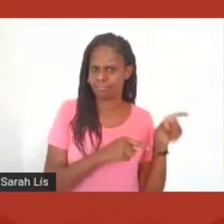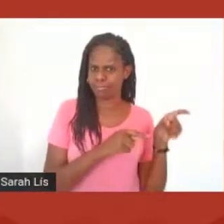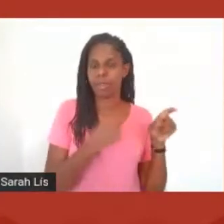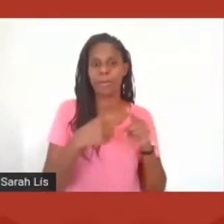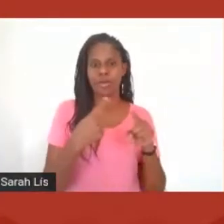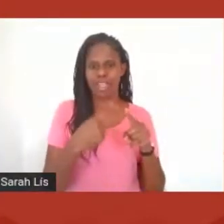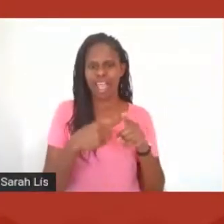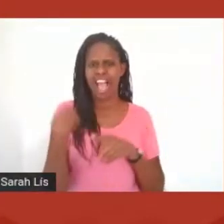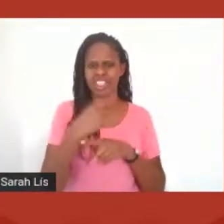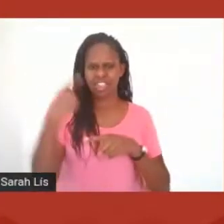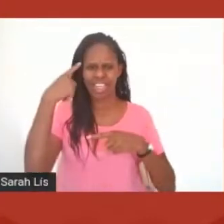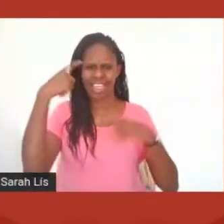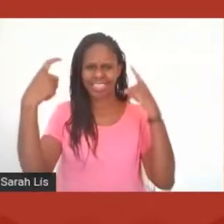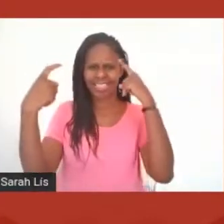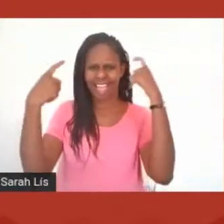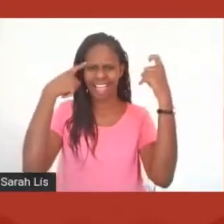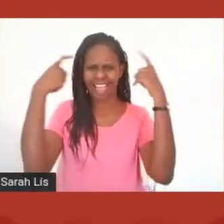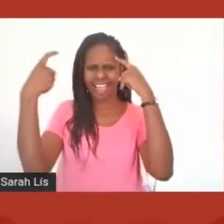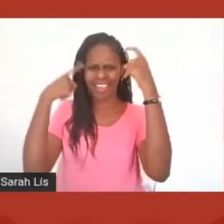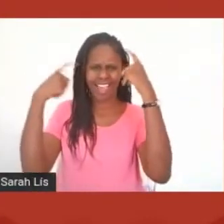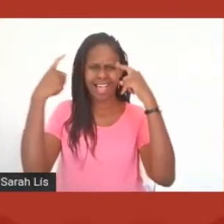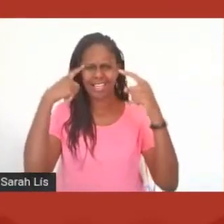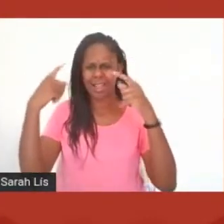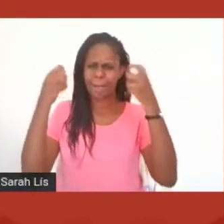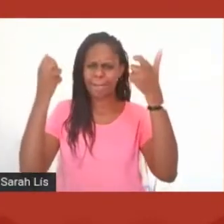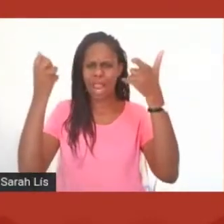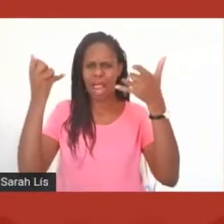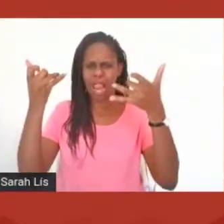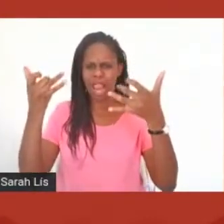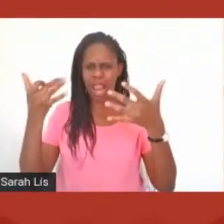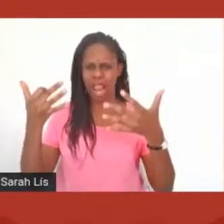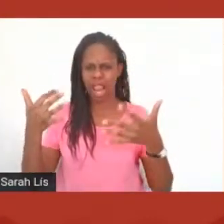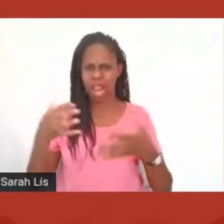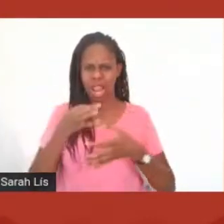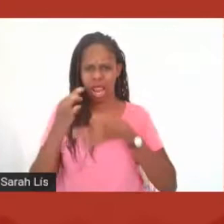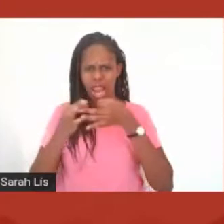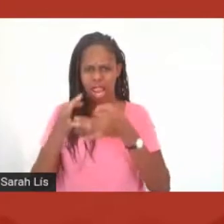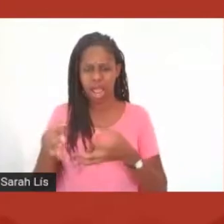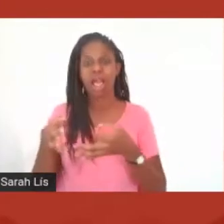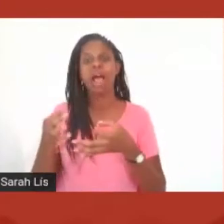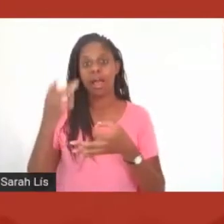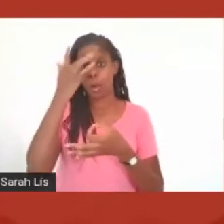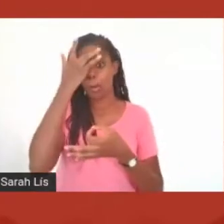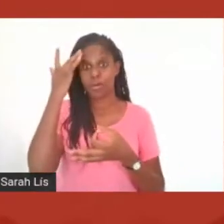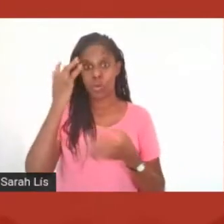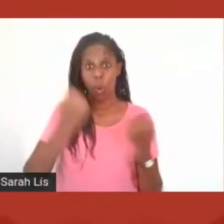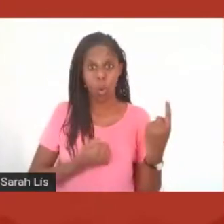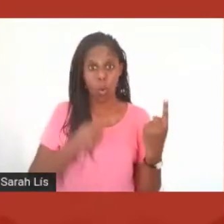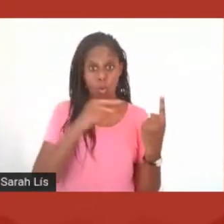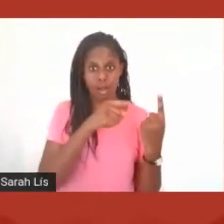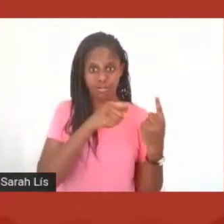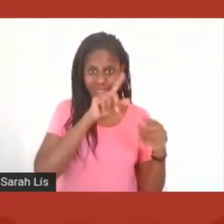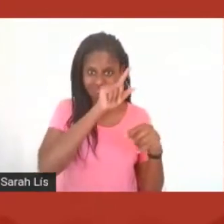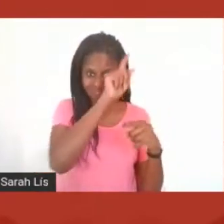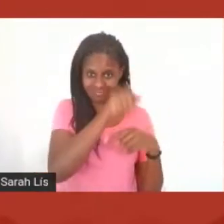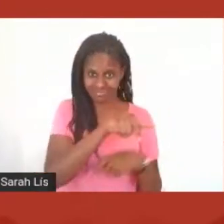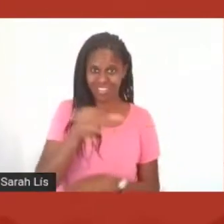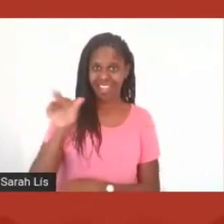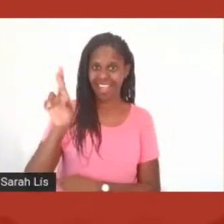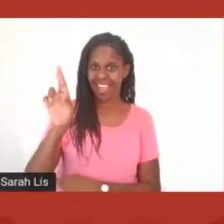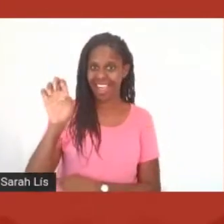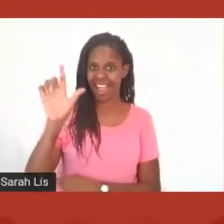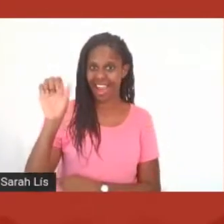que a gente vai fomentar, alguém precisa resumir um pouco isso aí, que é esse papel desse relator. Ele